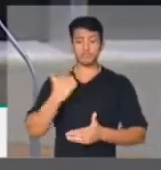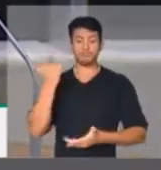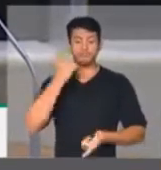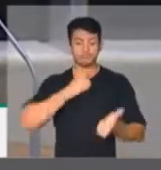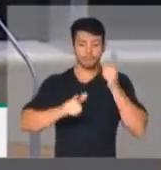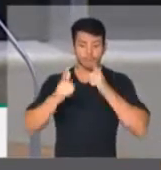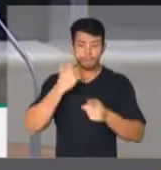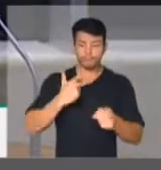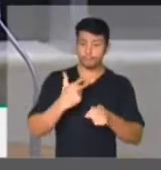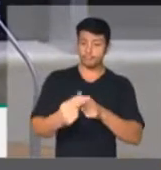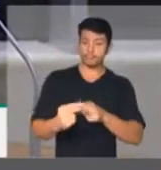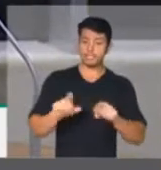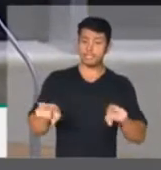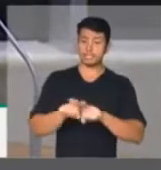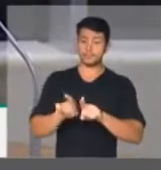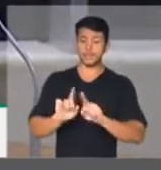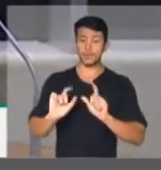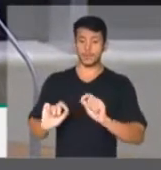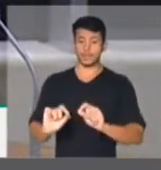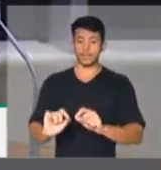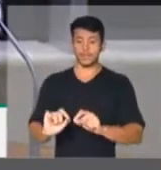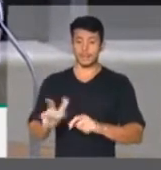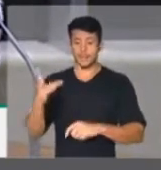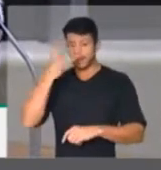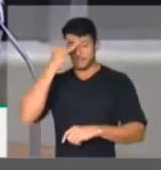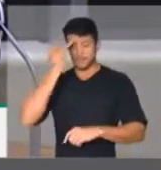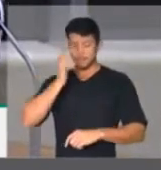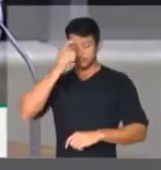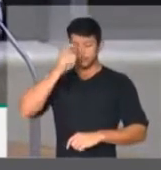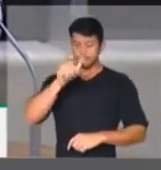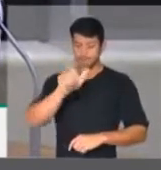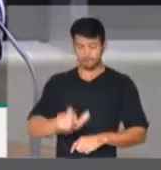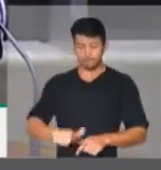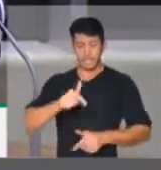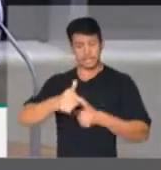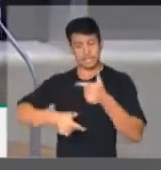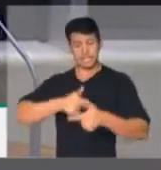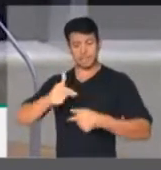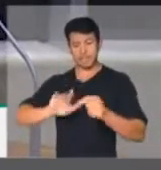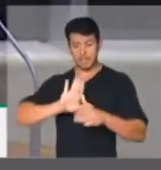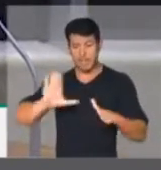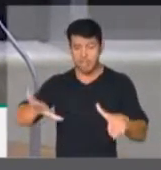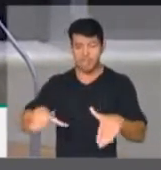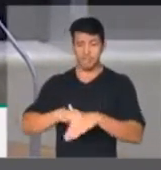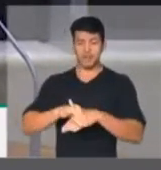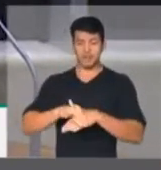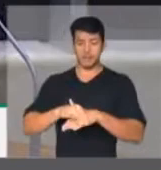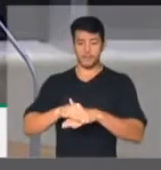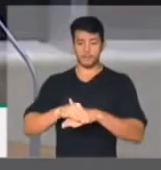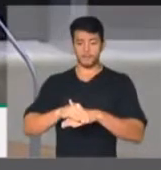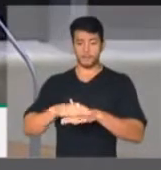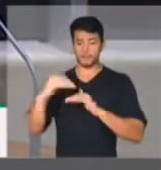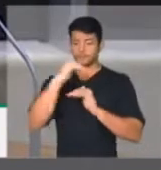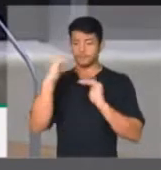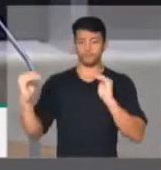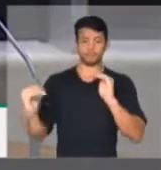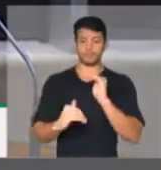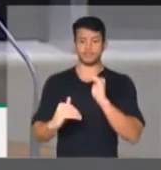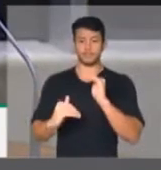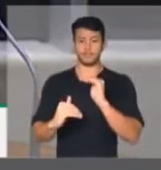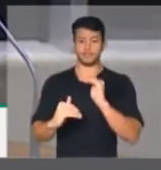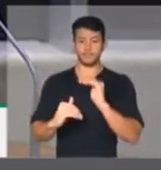e submetendo o trabalhador a uma relação de subordinação em relação ao